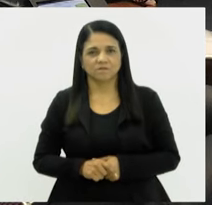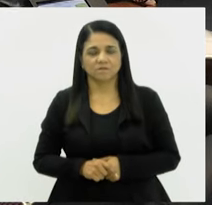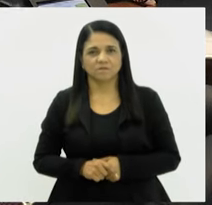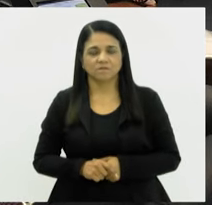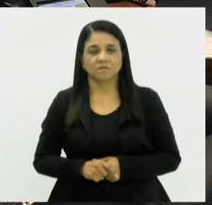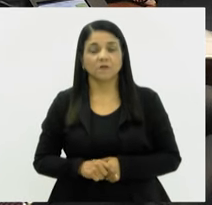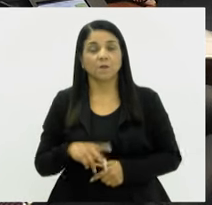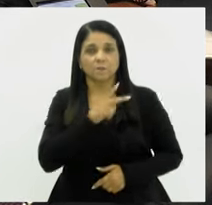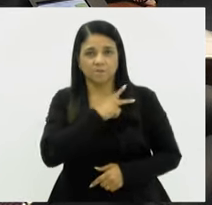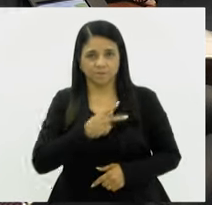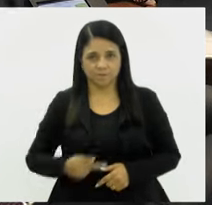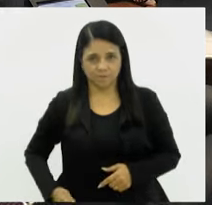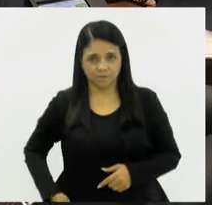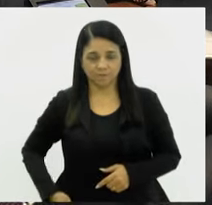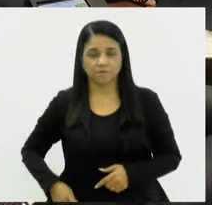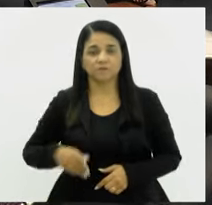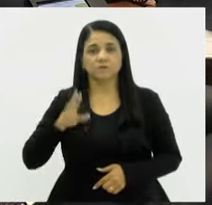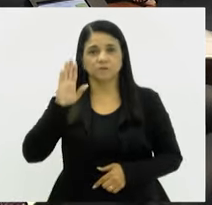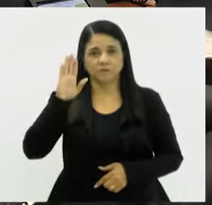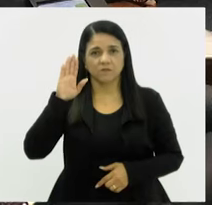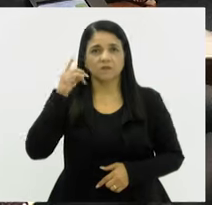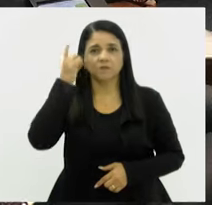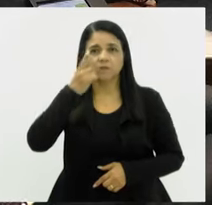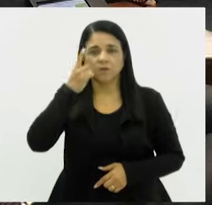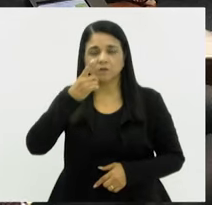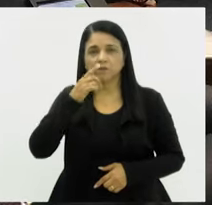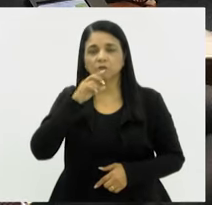Senhora presidente, pela ordem, Rodrigo Amorim.